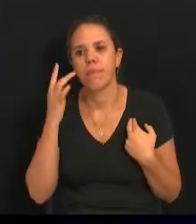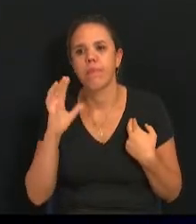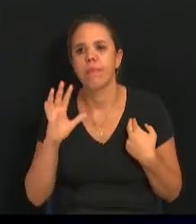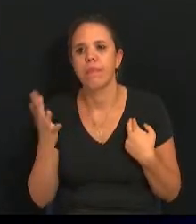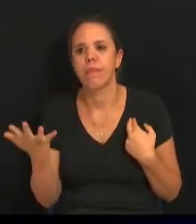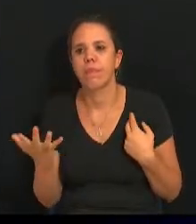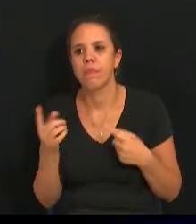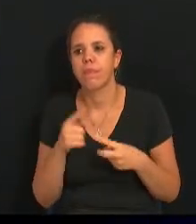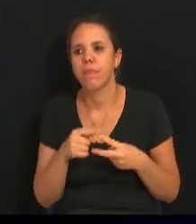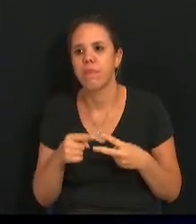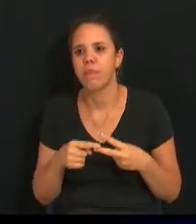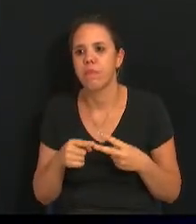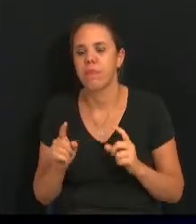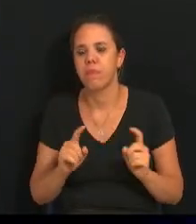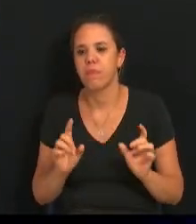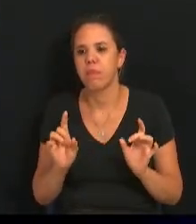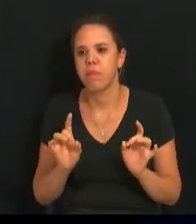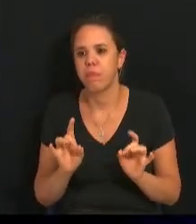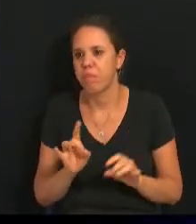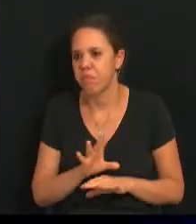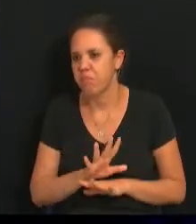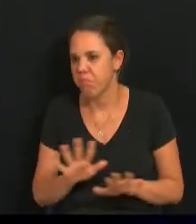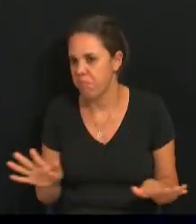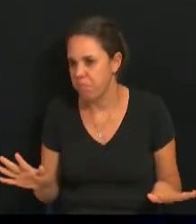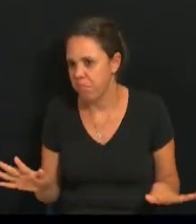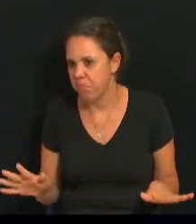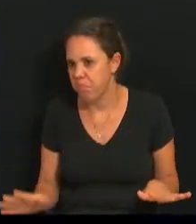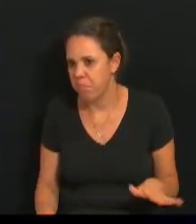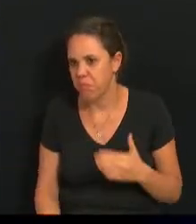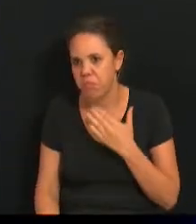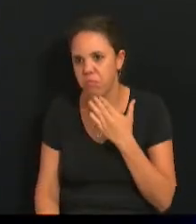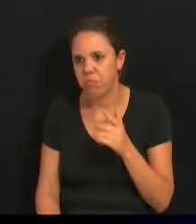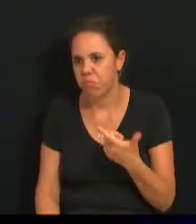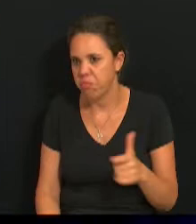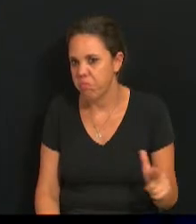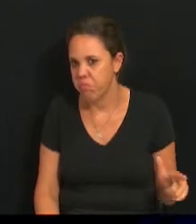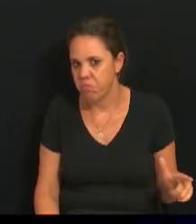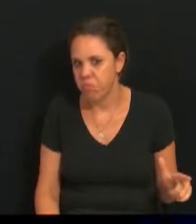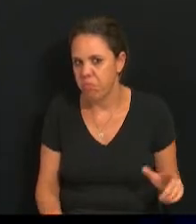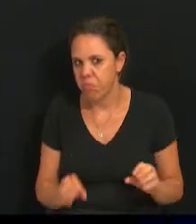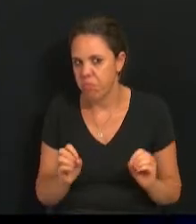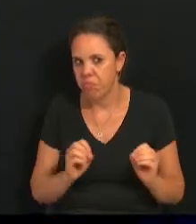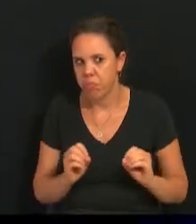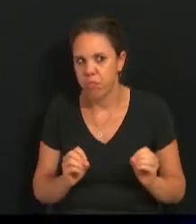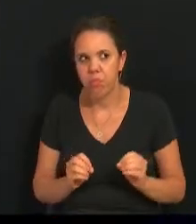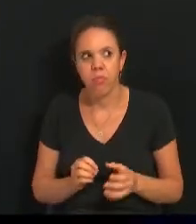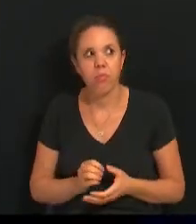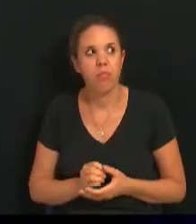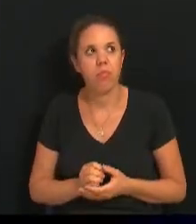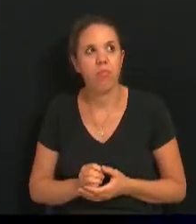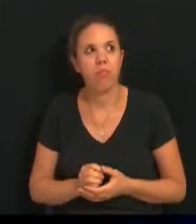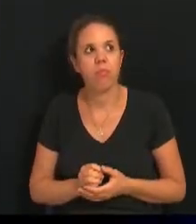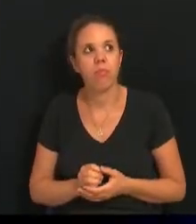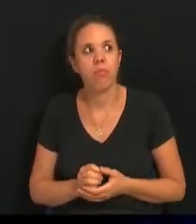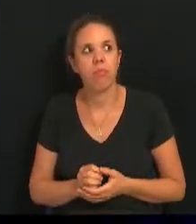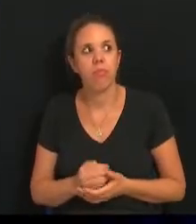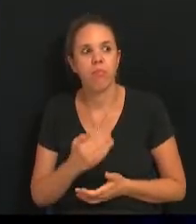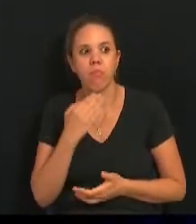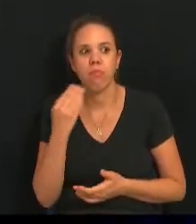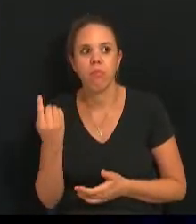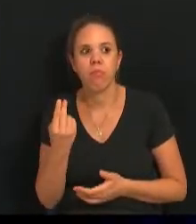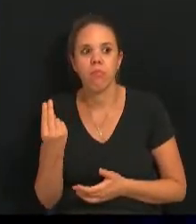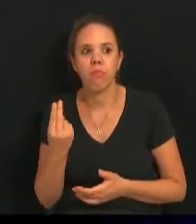2 ou 3 reuniões e não tivemos aí, não foi